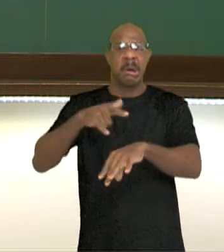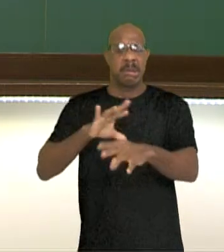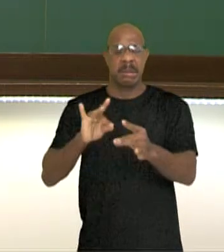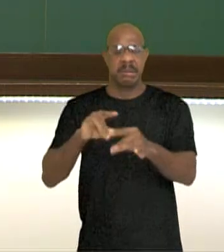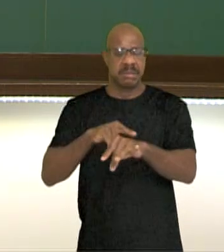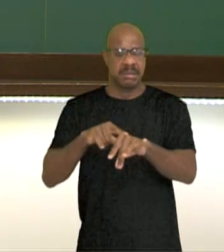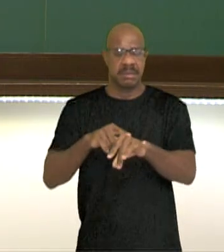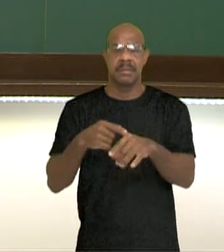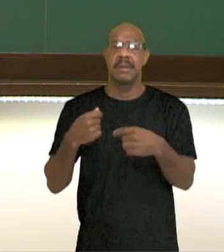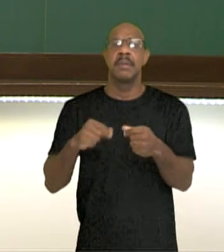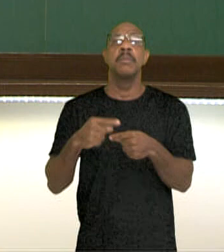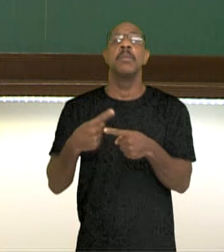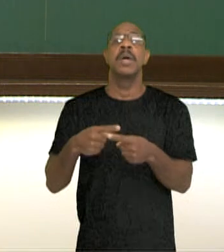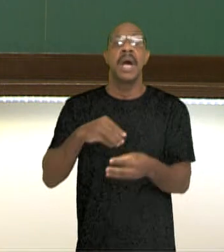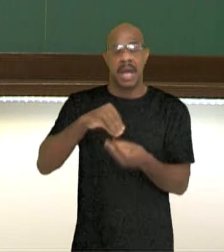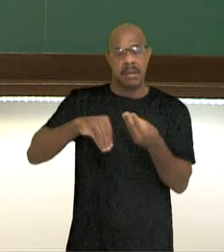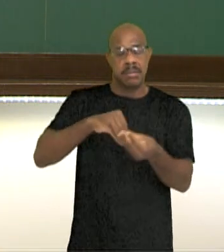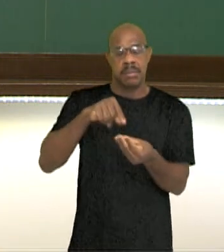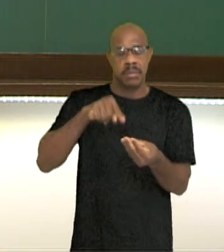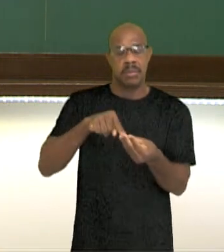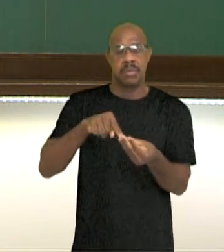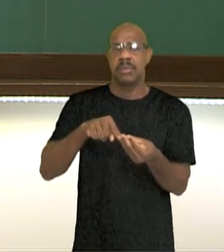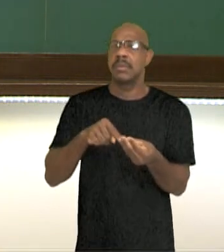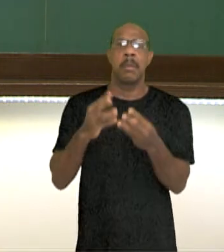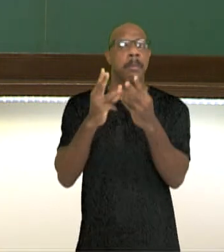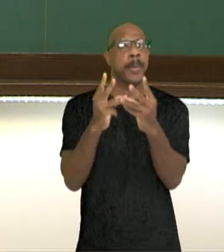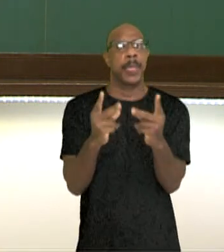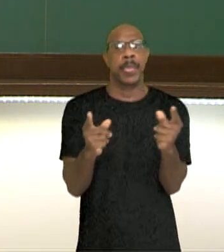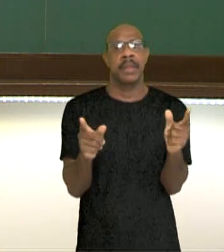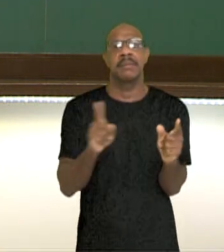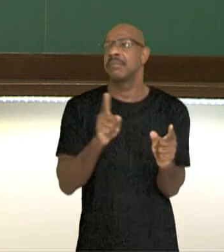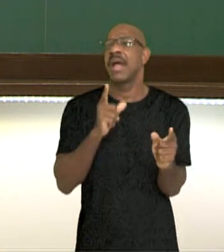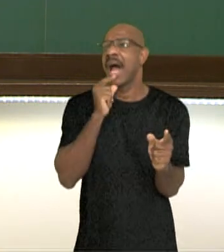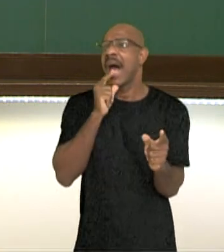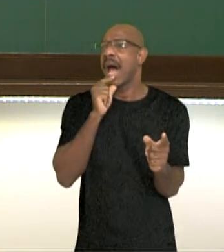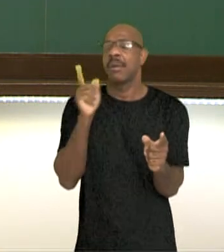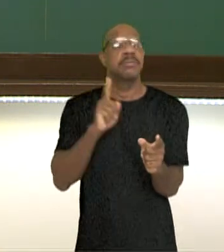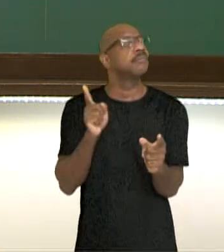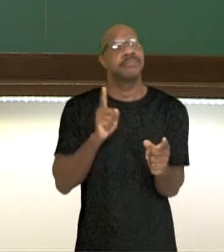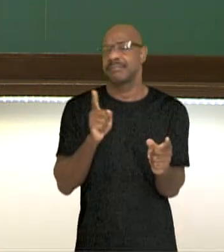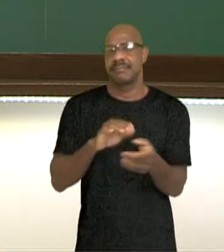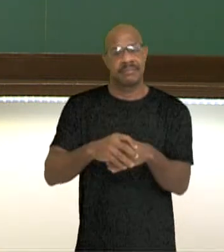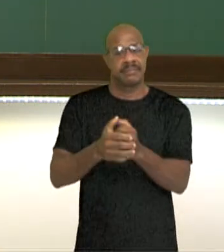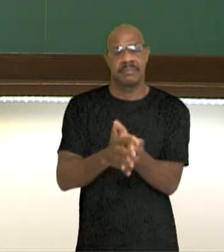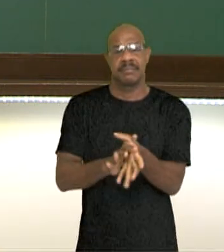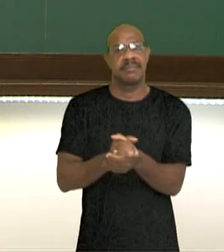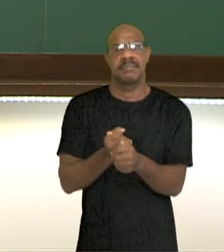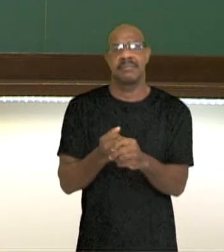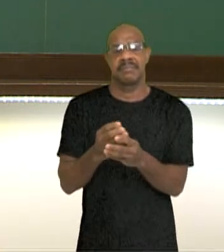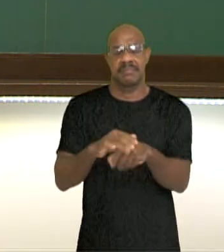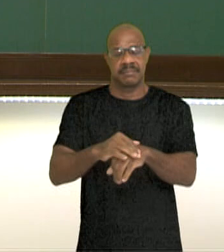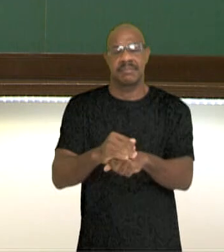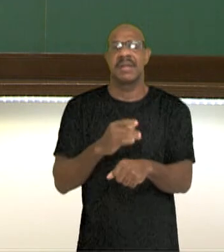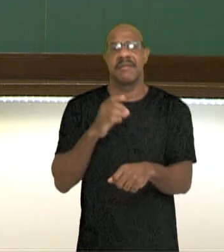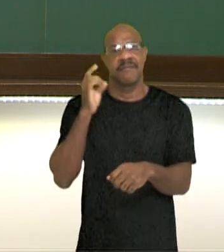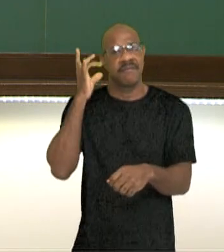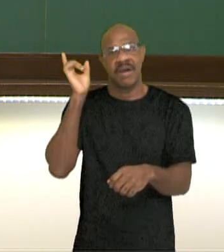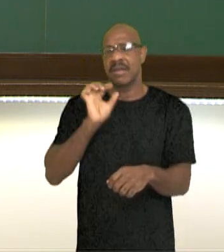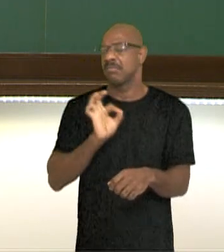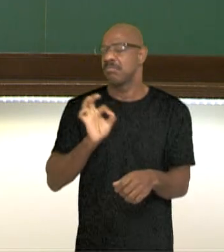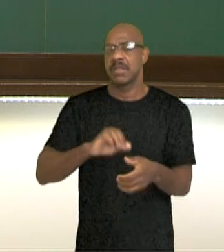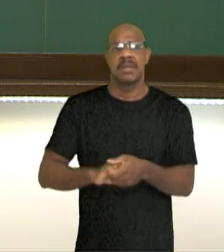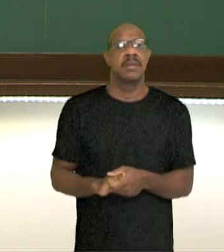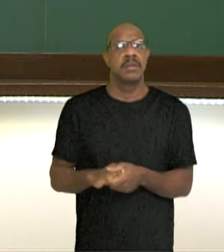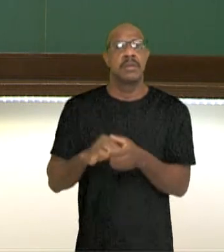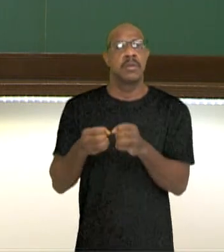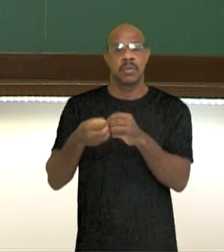substâncias orgânicas, elas não são solúveis em água. Professor, o que é solúvel? É quando as